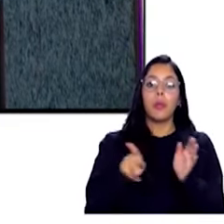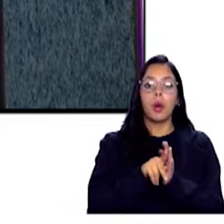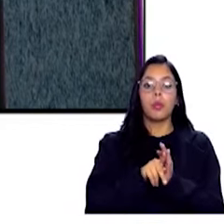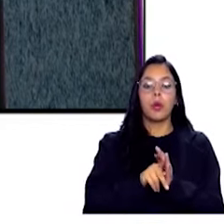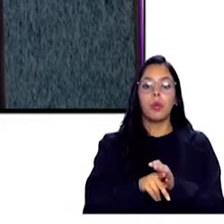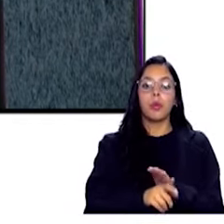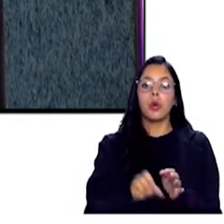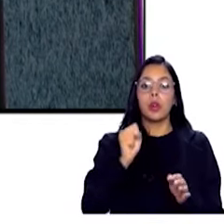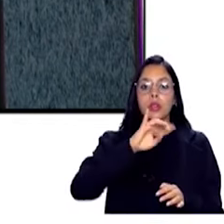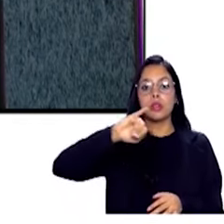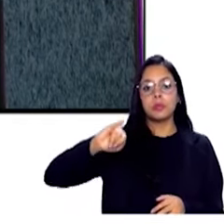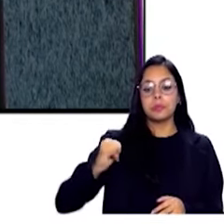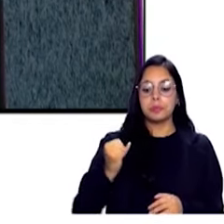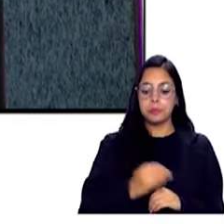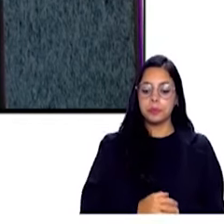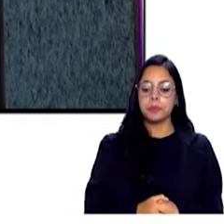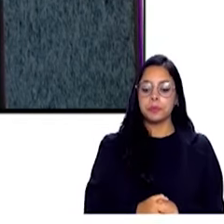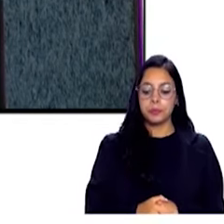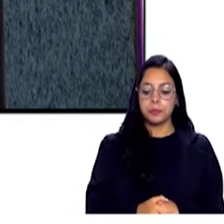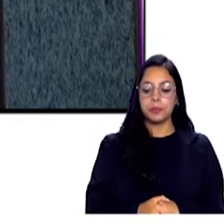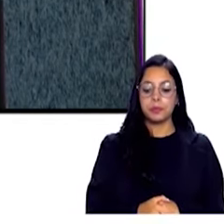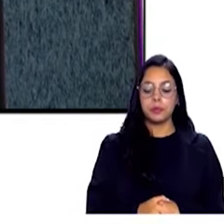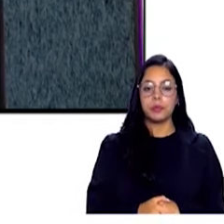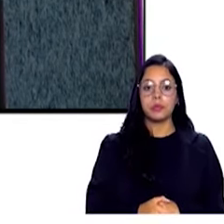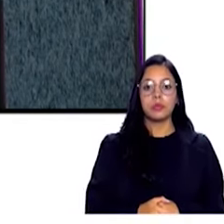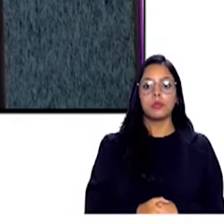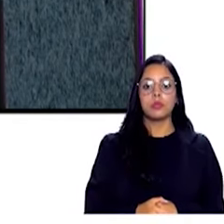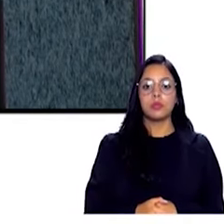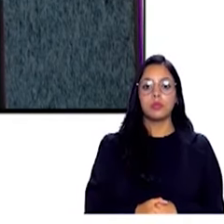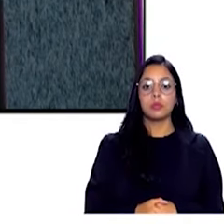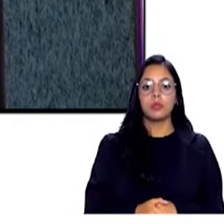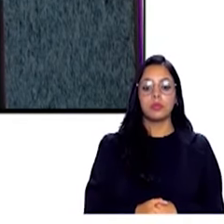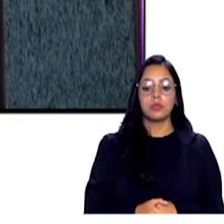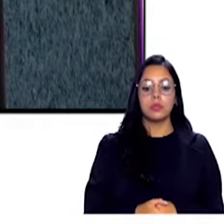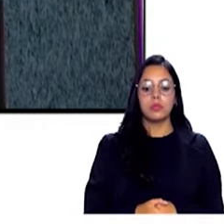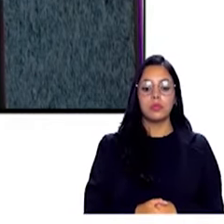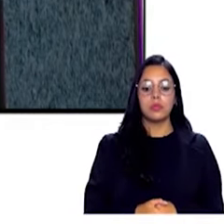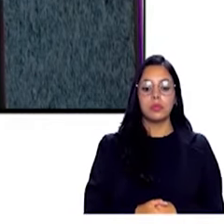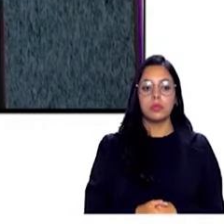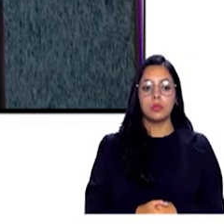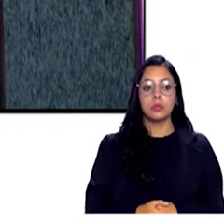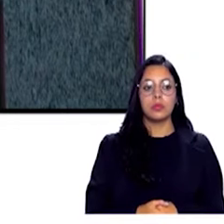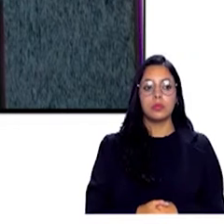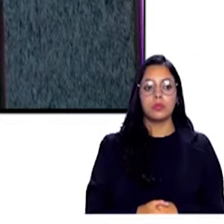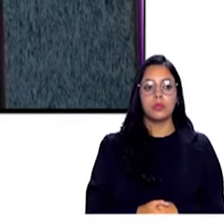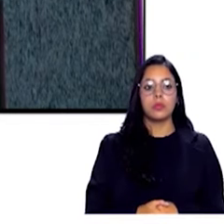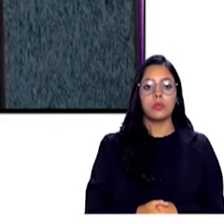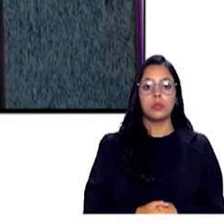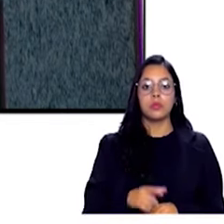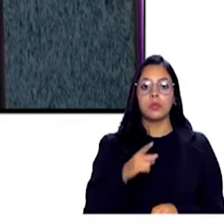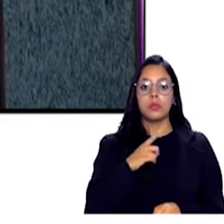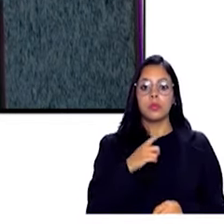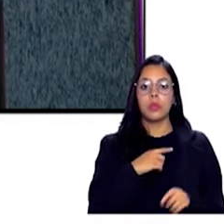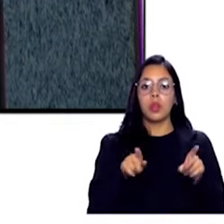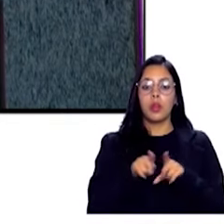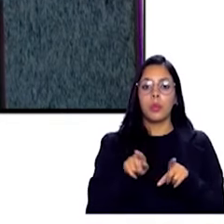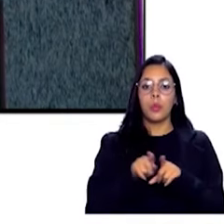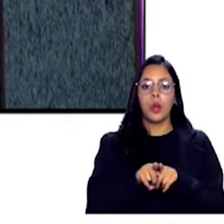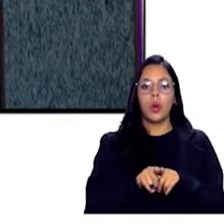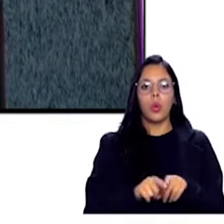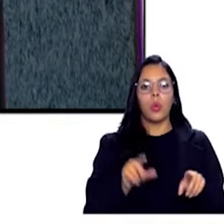Justiça aí ao contrário de e eh considerarmos o que há